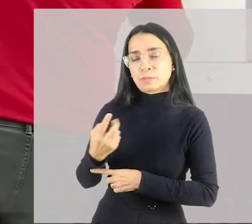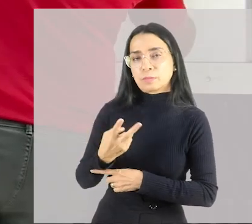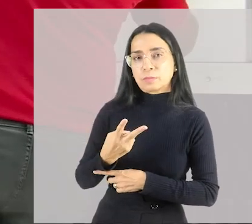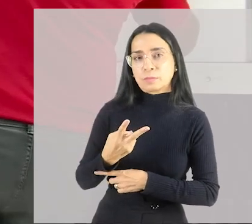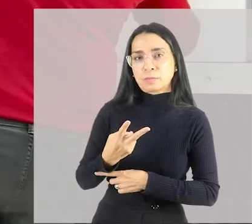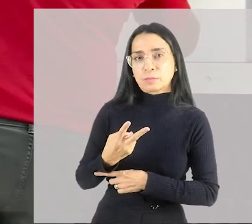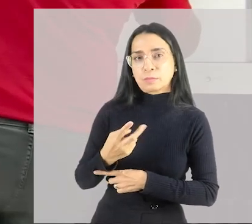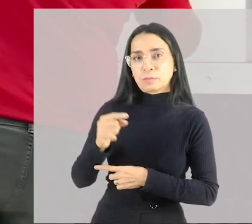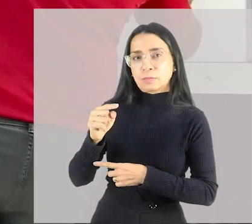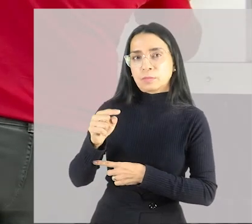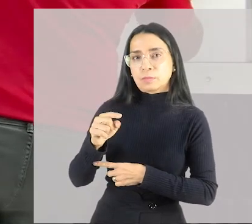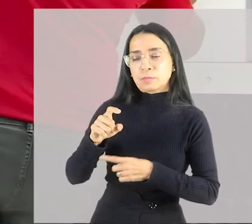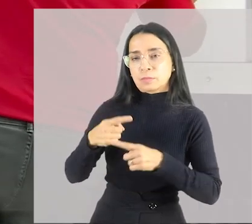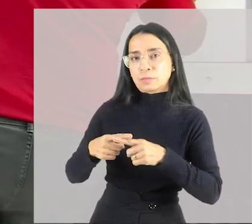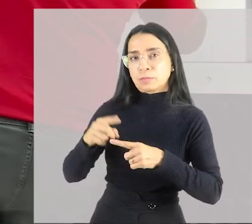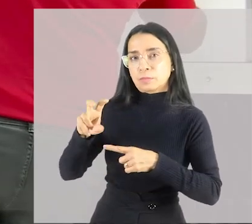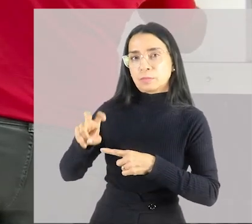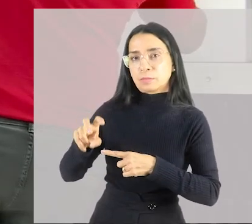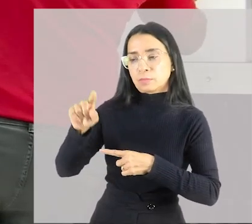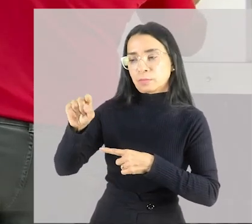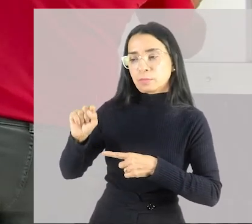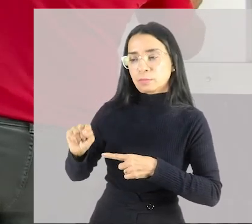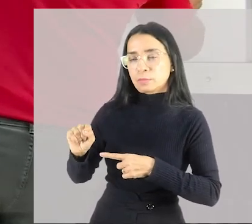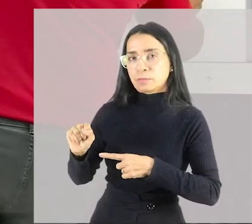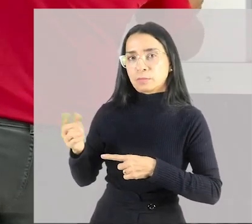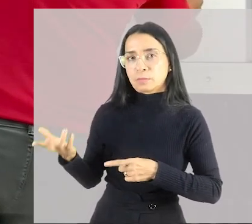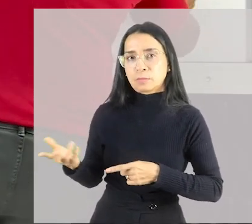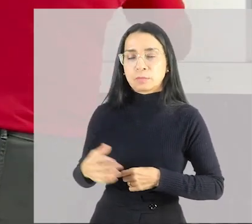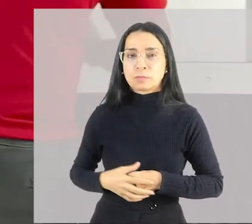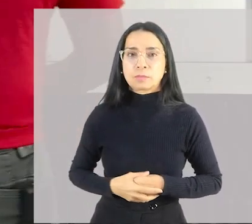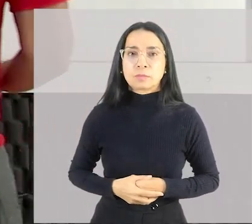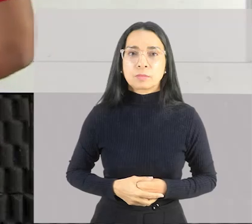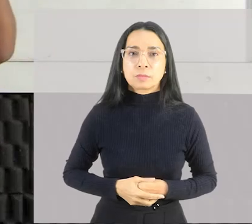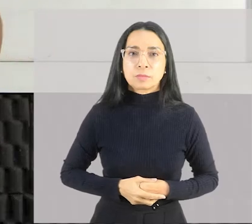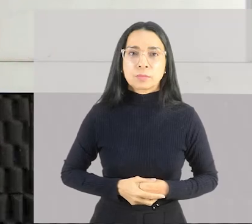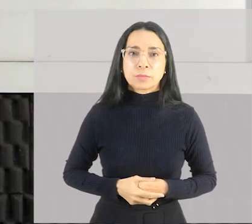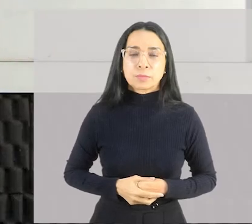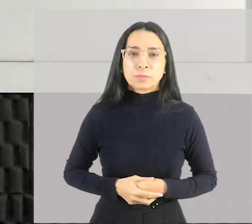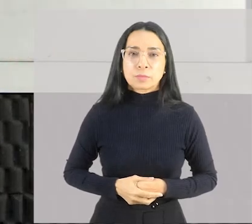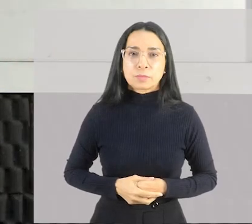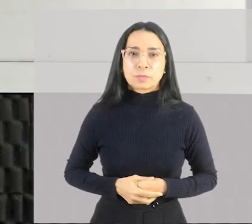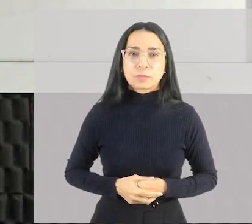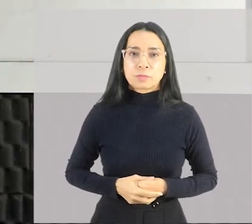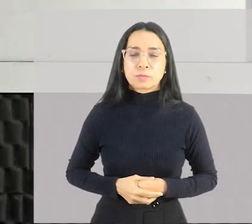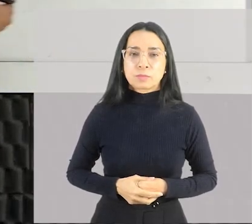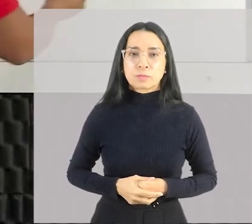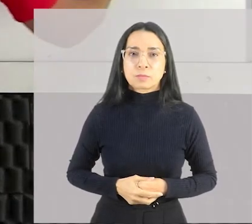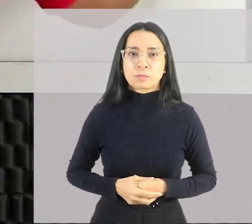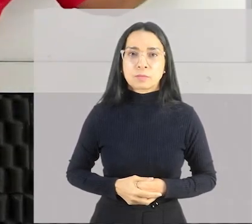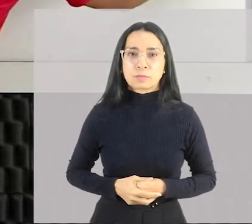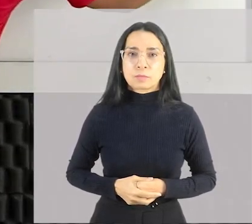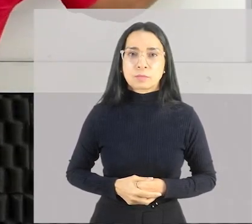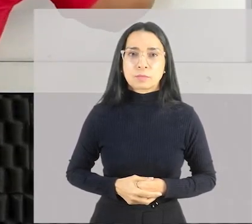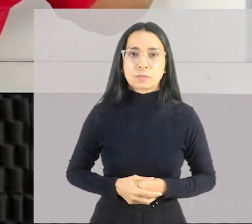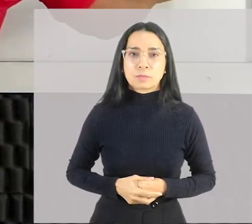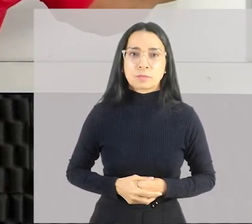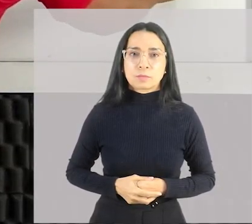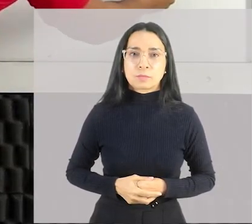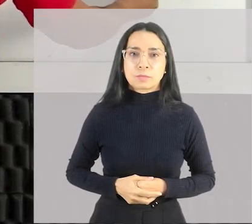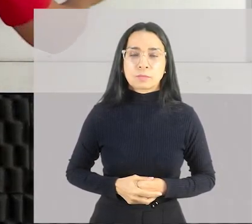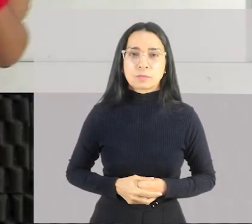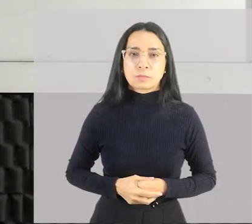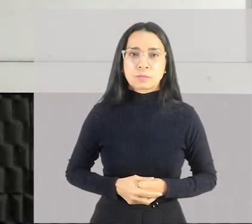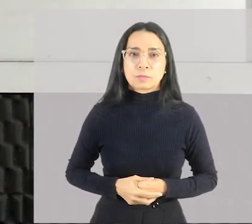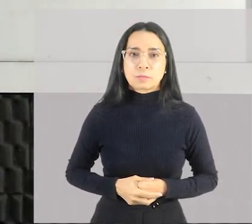fatorial é 2 5 fatorial é isso eu posso cortar aqui